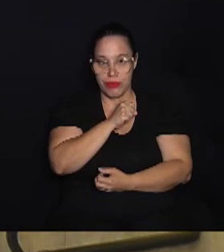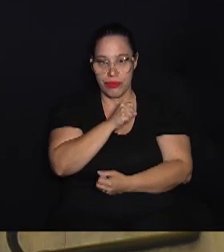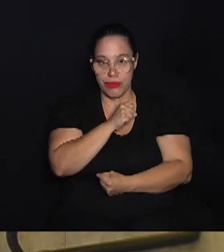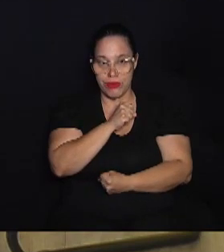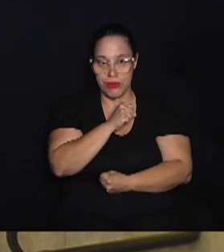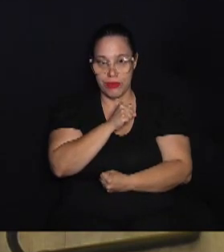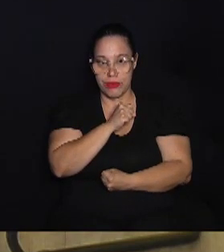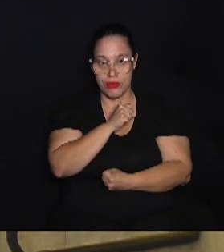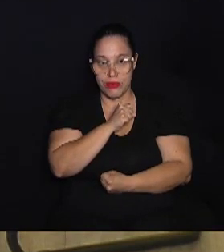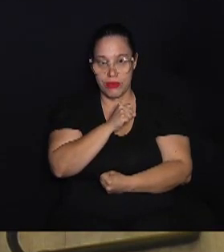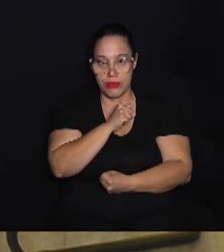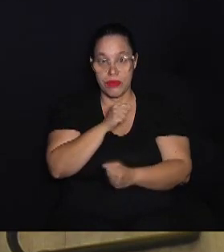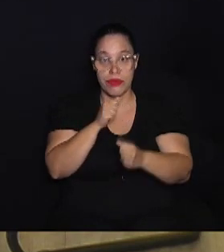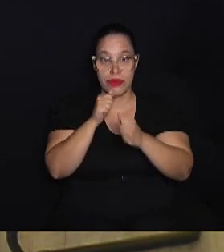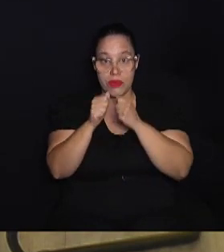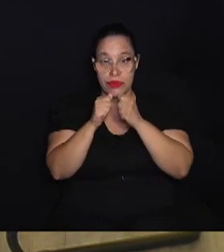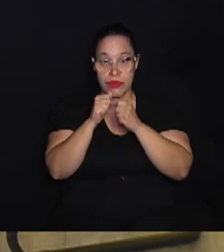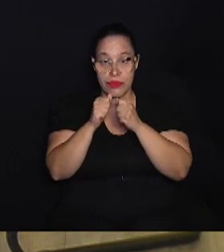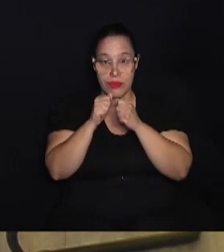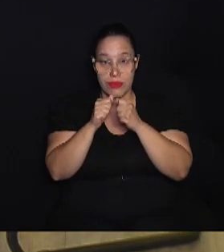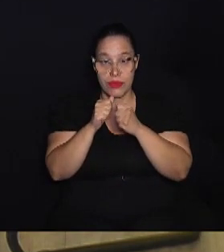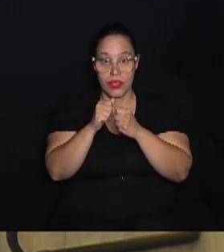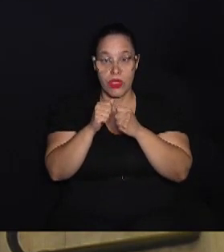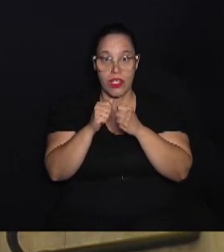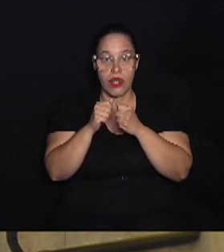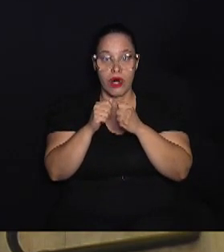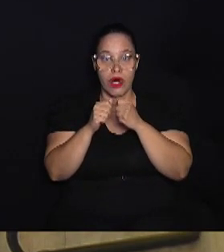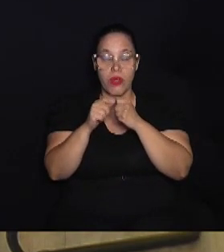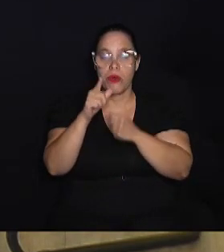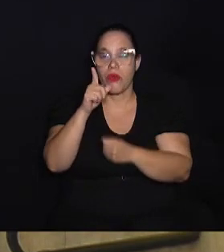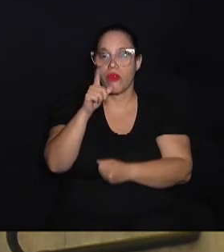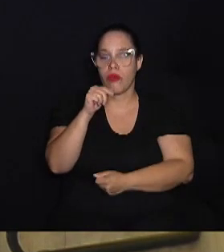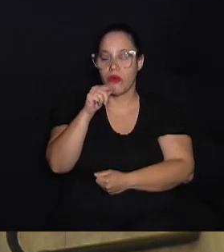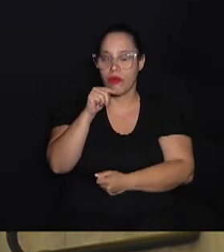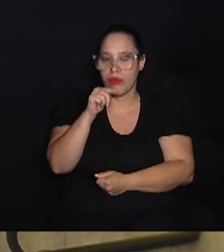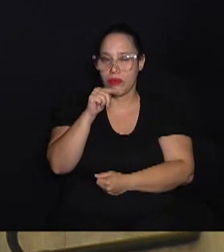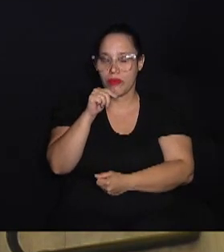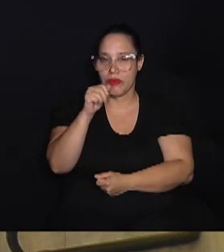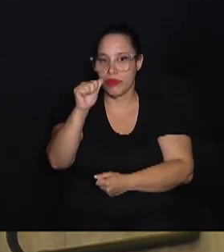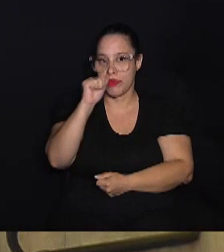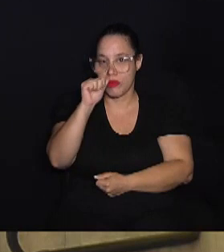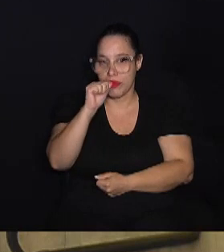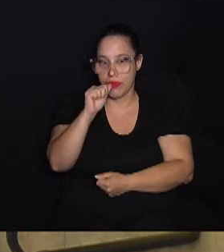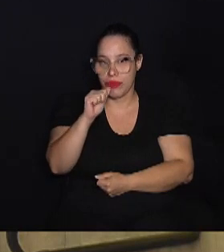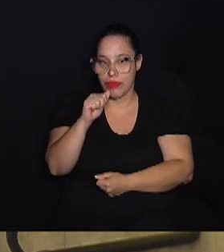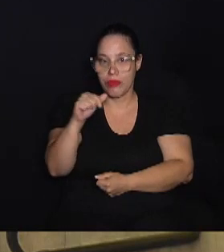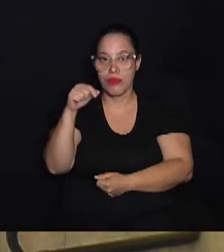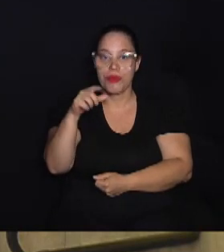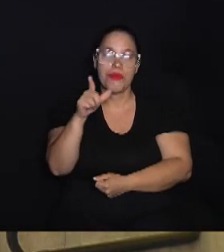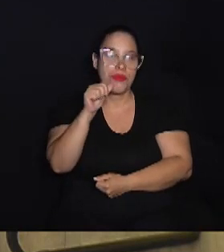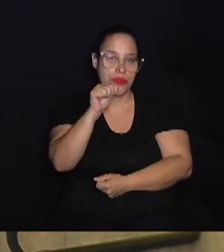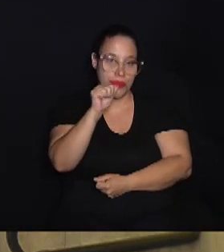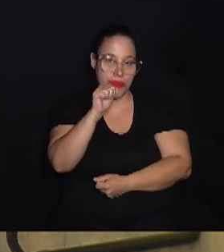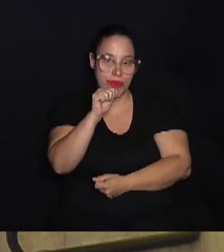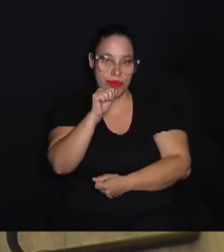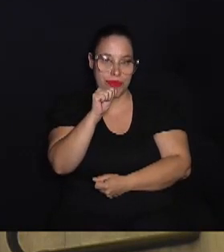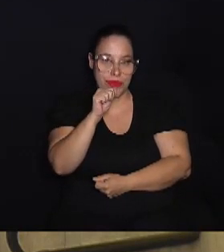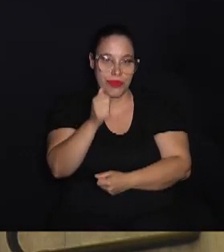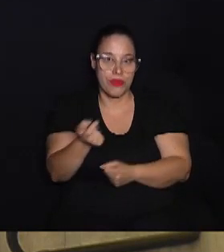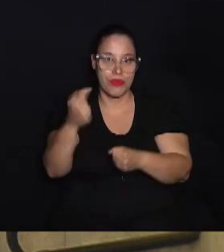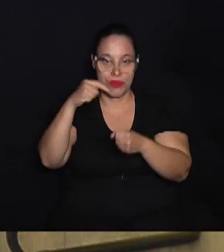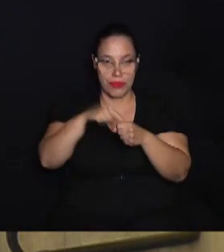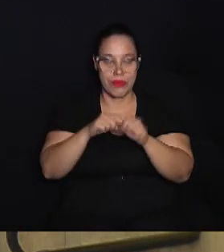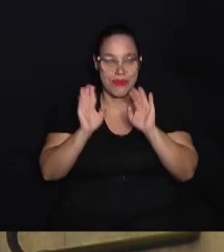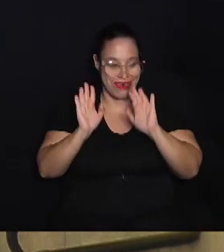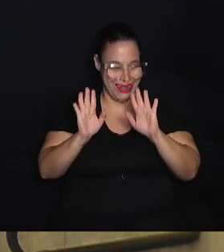como a nossa entrevistada disse, você toda hora está tomando um pouco de água, nós também vamos aqui tomar um pouquinho de água e a gente volta